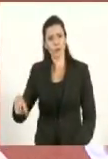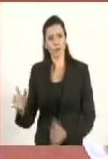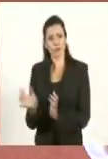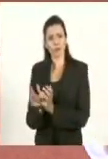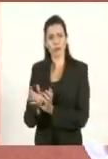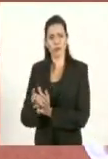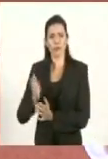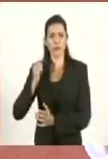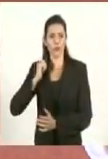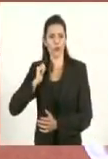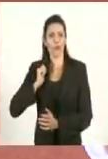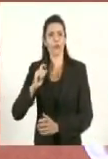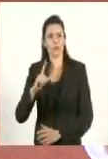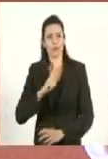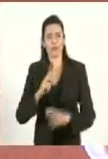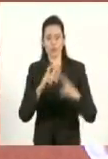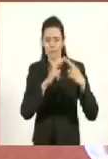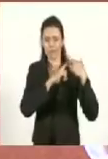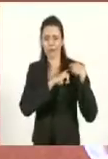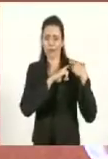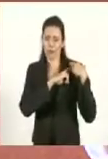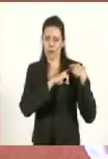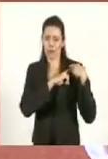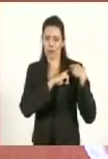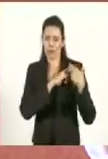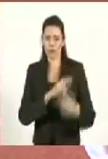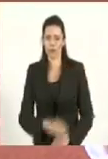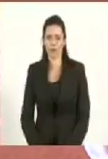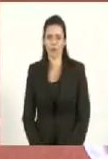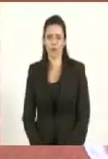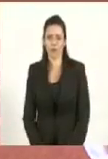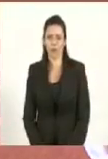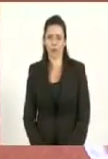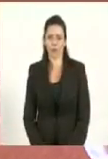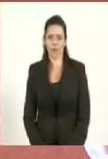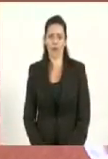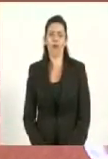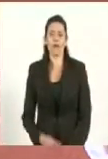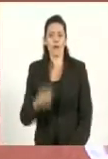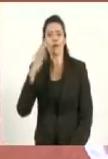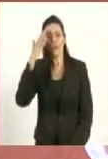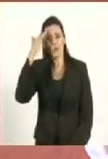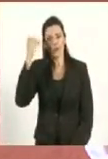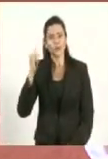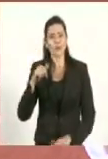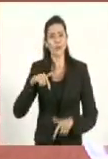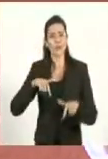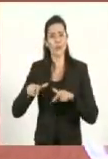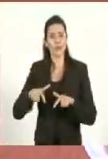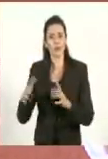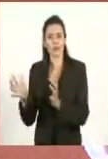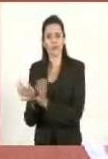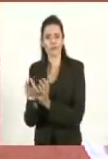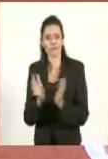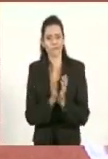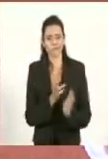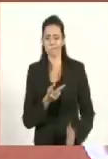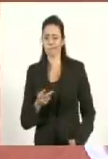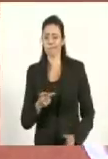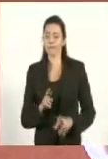Existe, as diferenciações são naturais. O que não se quer é as